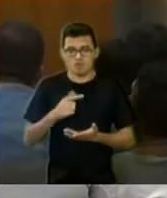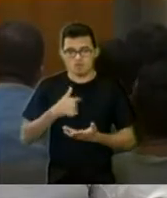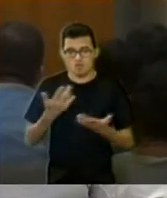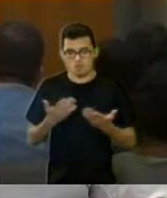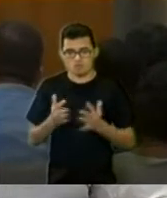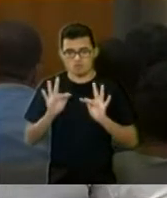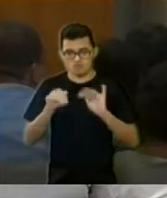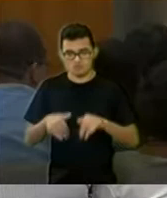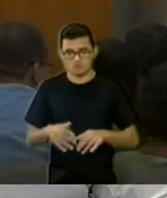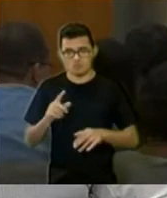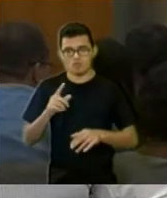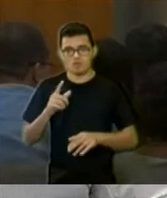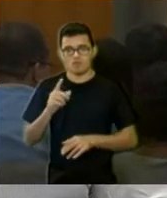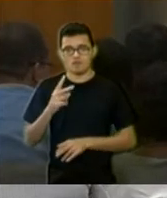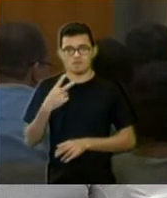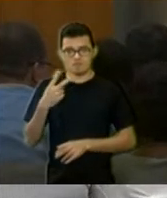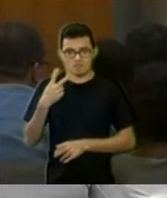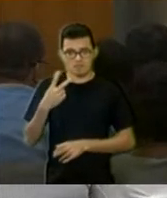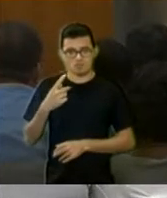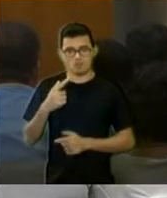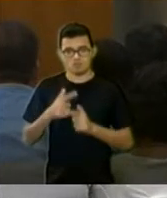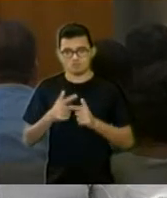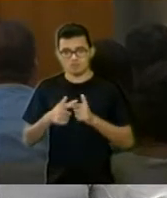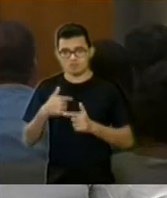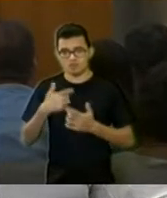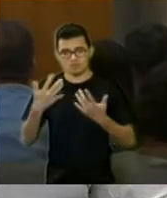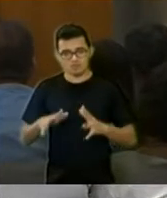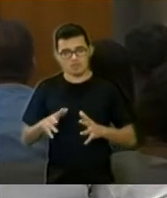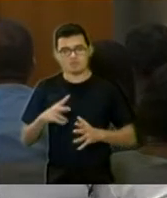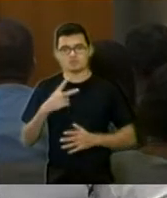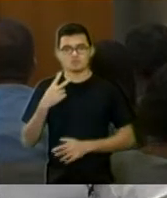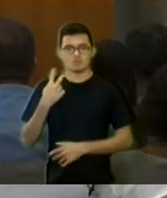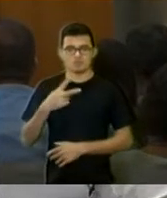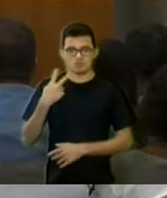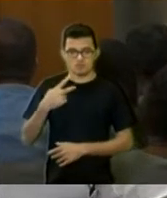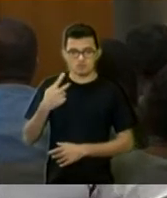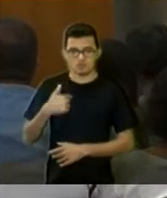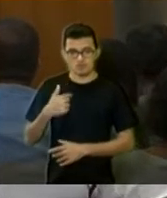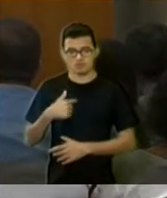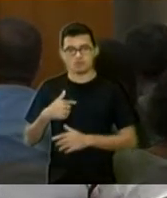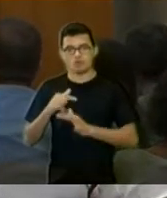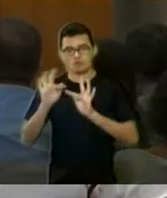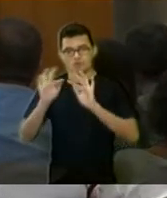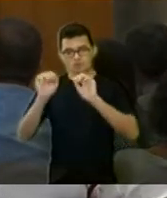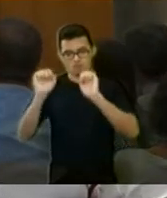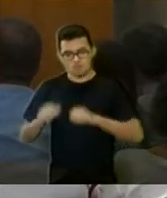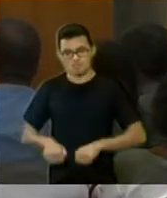aí o meu mandato de vereador, que não pretendo ser nunca mais, né? Com chave de ouro. Parabéns.